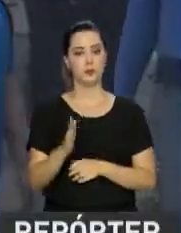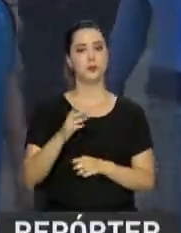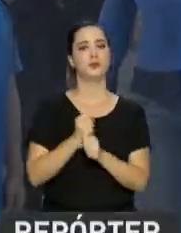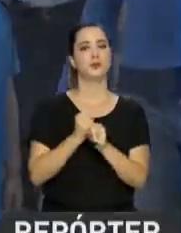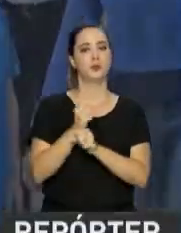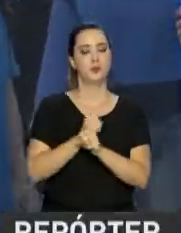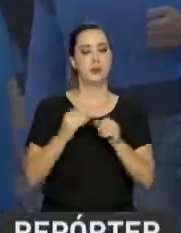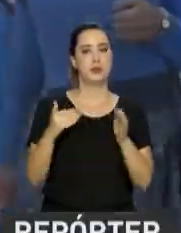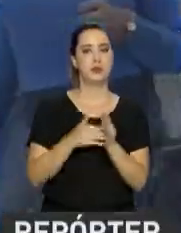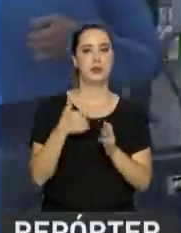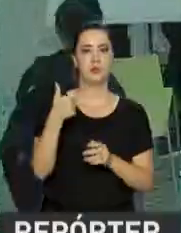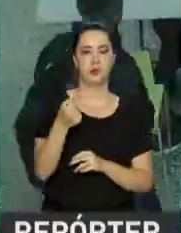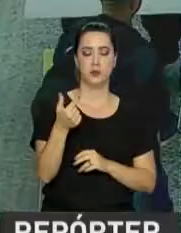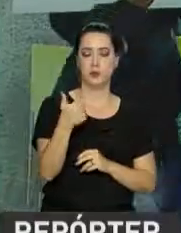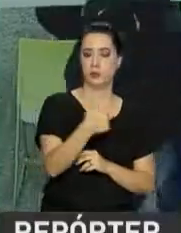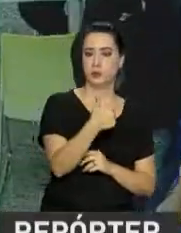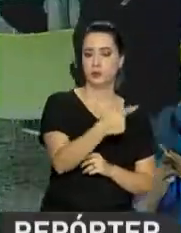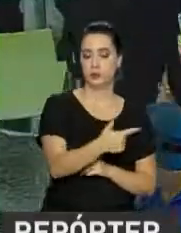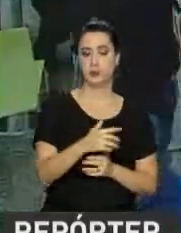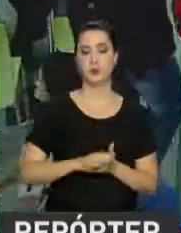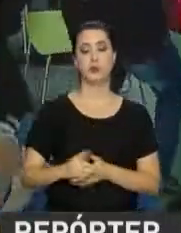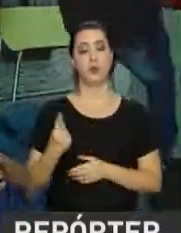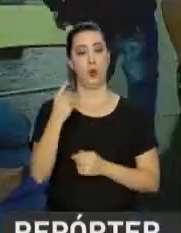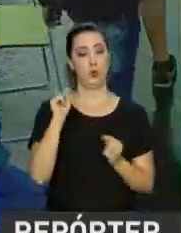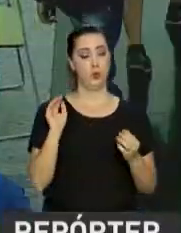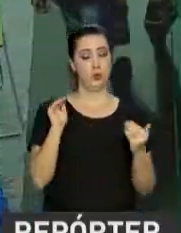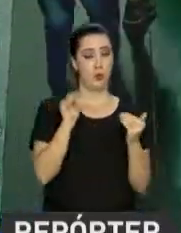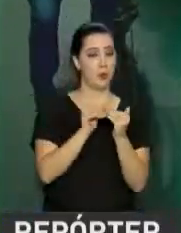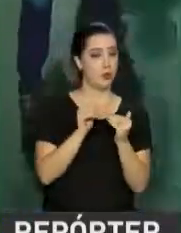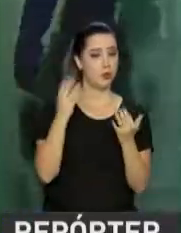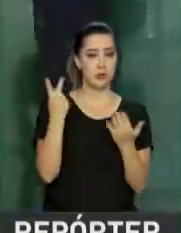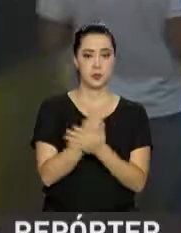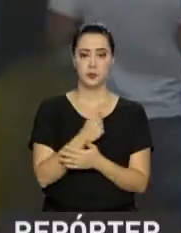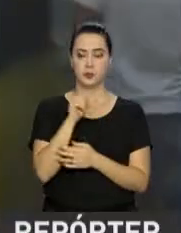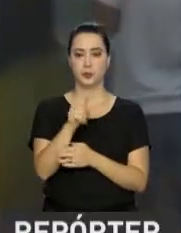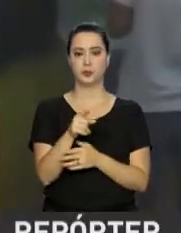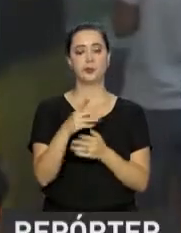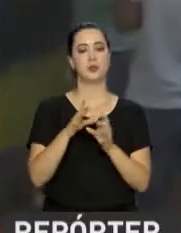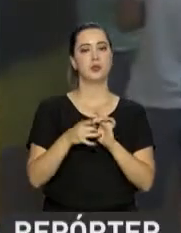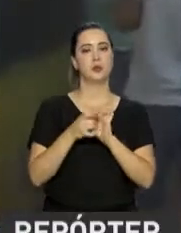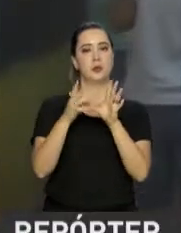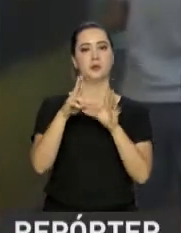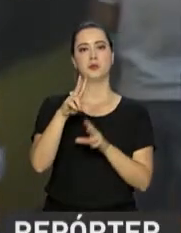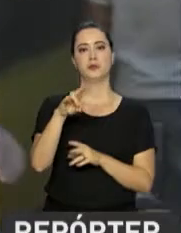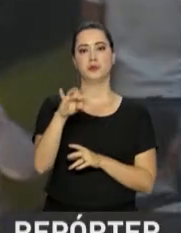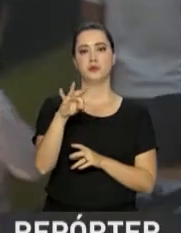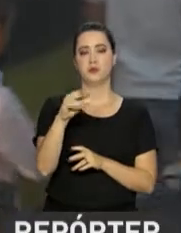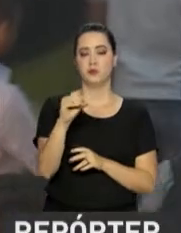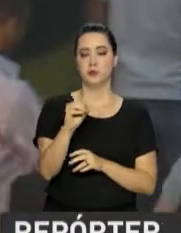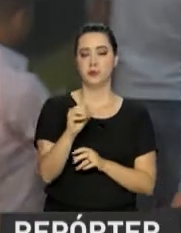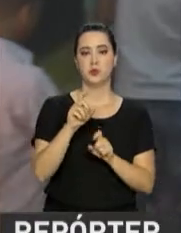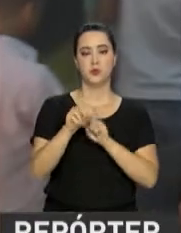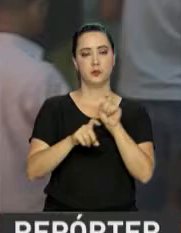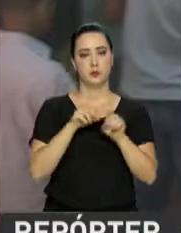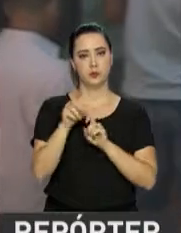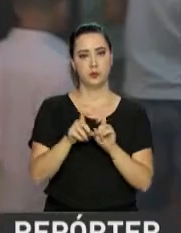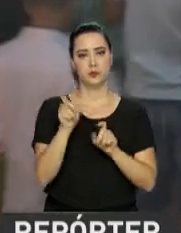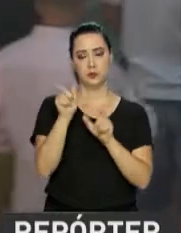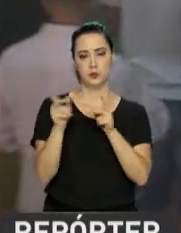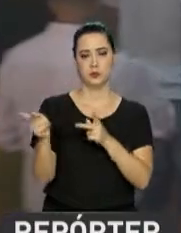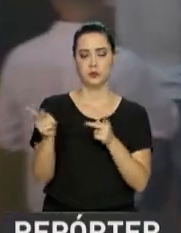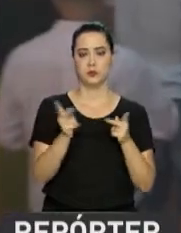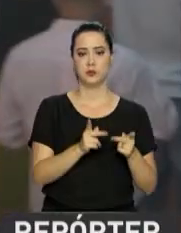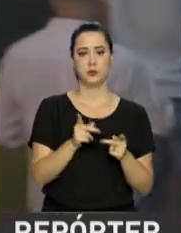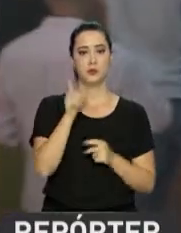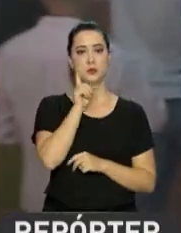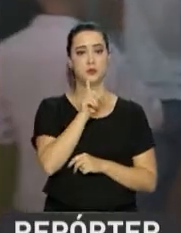até 2022. E uma das medidas para que isso ocorra é a liberação do visto eletrônico para visitantes dos